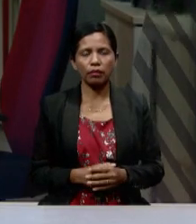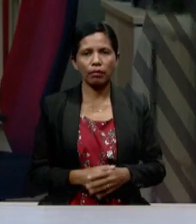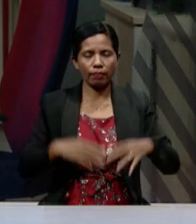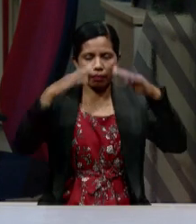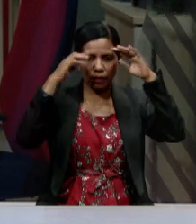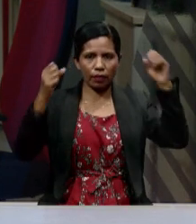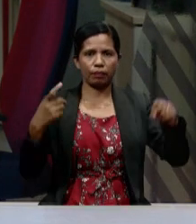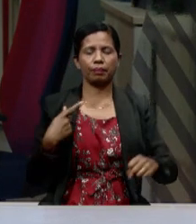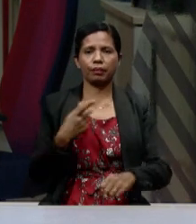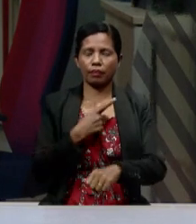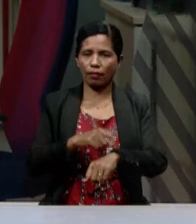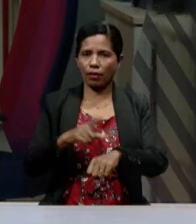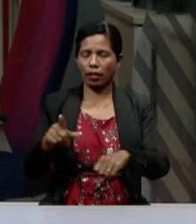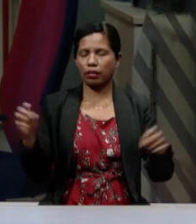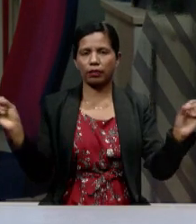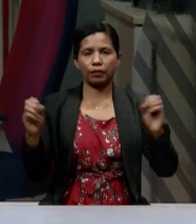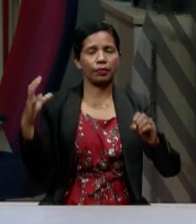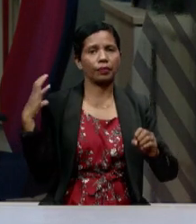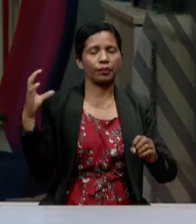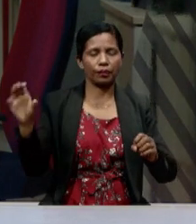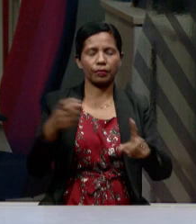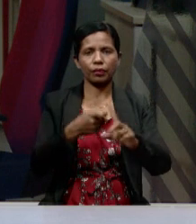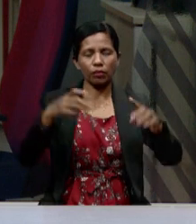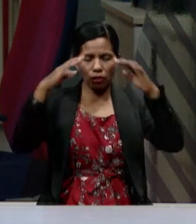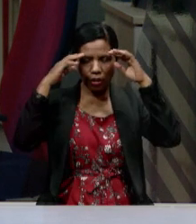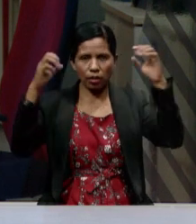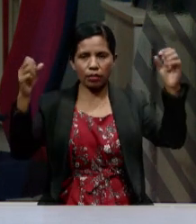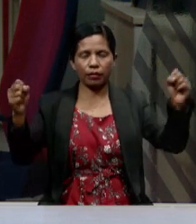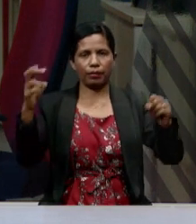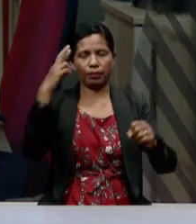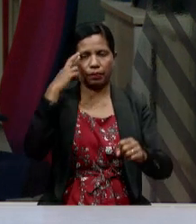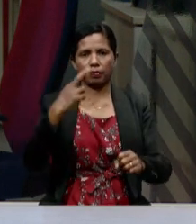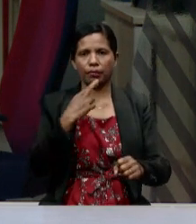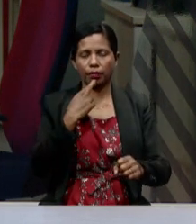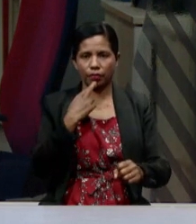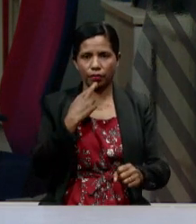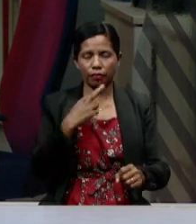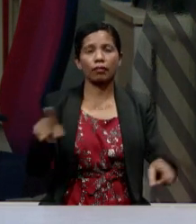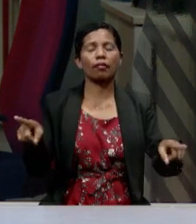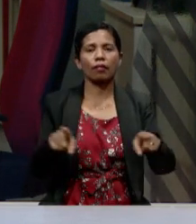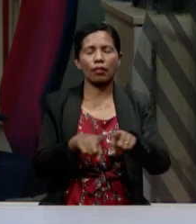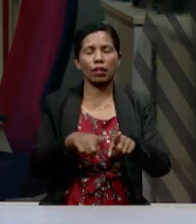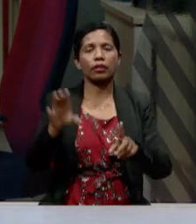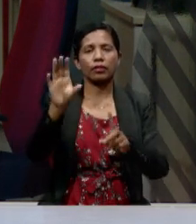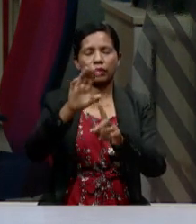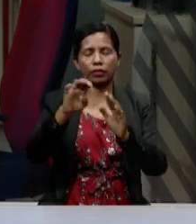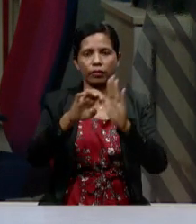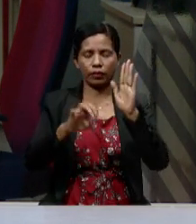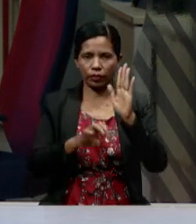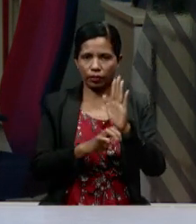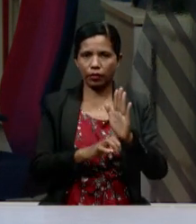Presidente do Parlamento Nacional, acima competência ruma, o vice-presidente da República, José Ramos Horta, anessa chefe de Estado